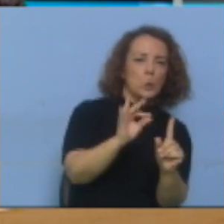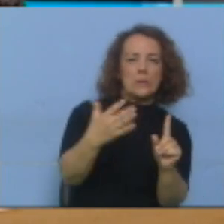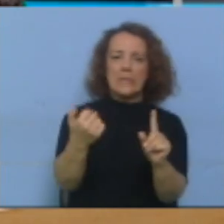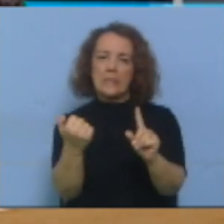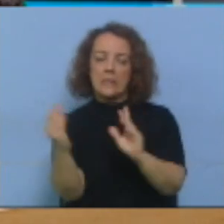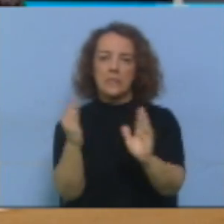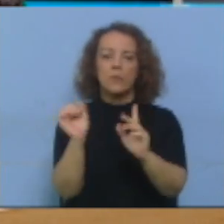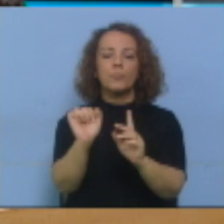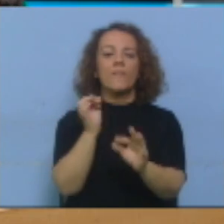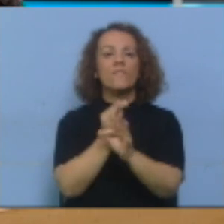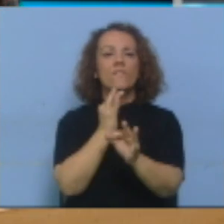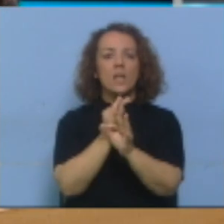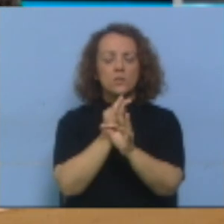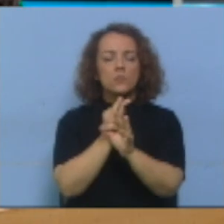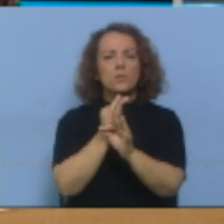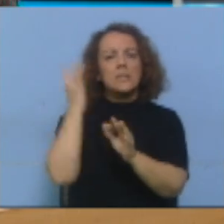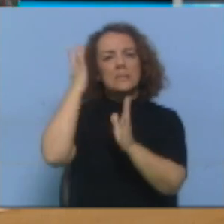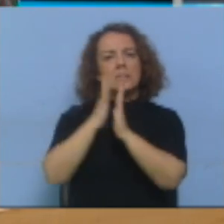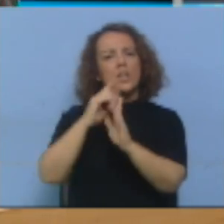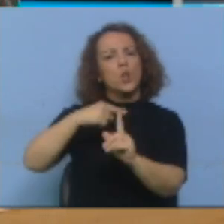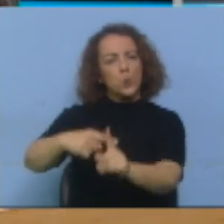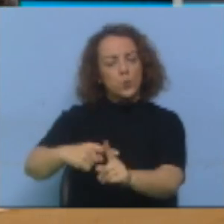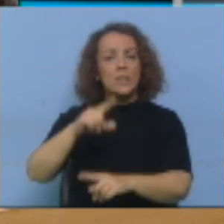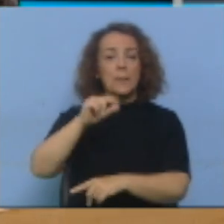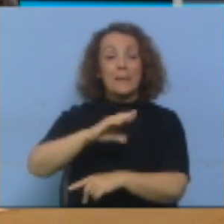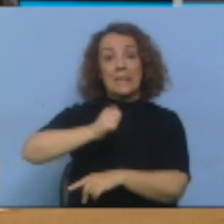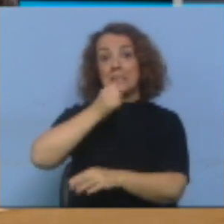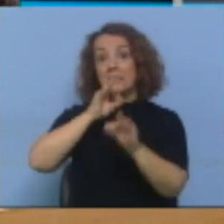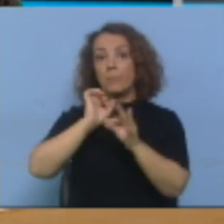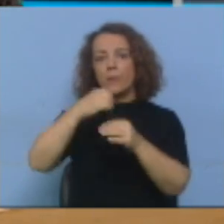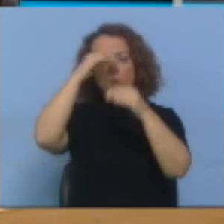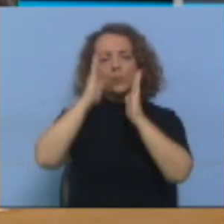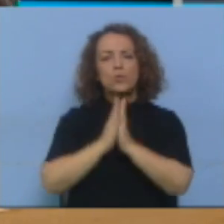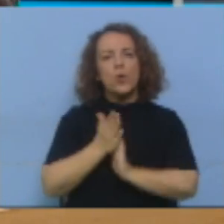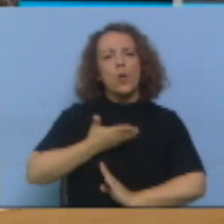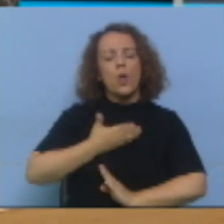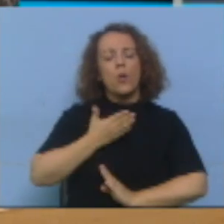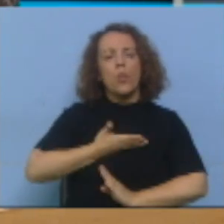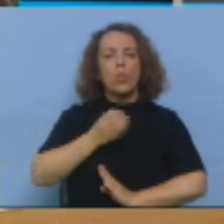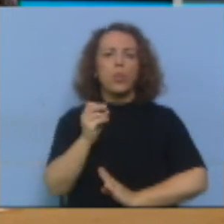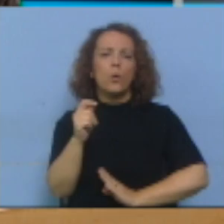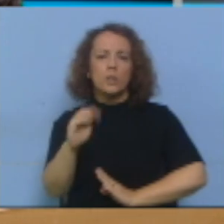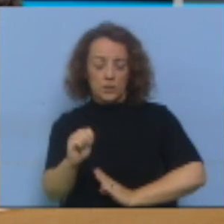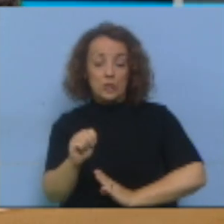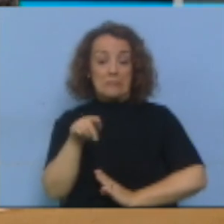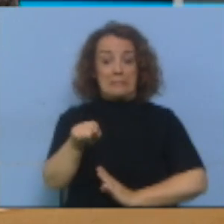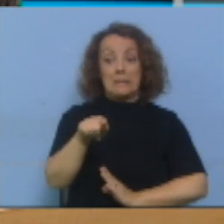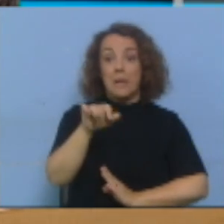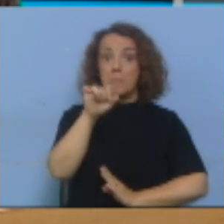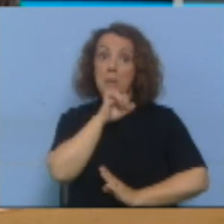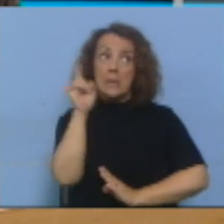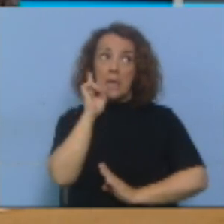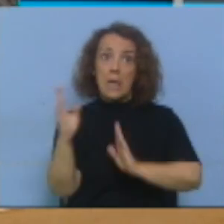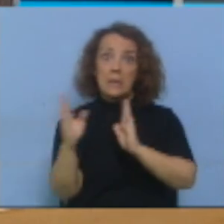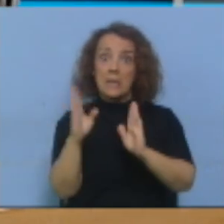setembro, festa da Santa Cruz, e 15 de setembro, Nossa Senhora das Dores, para aí, nessa ocasião, poder, se